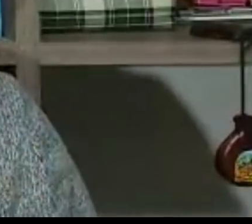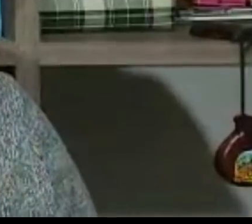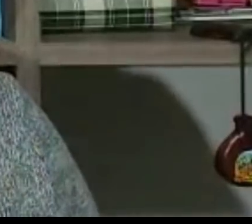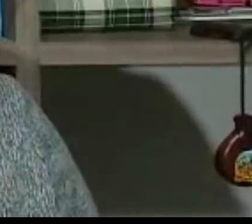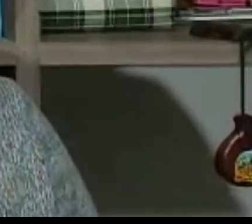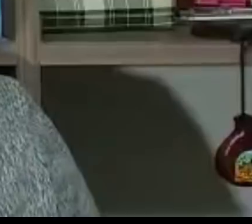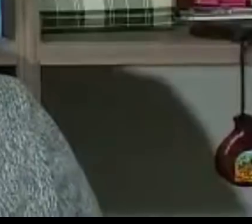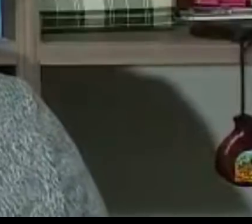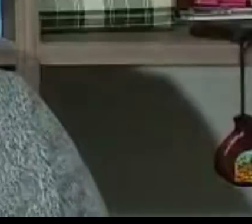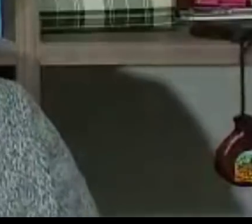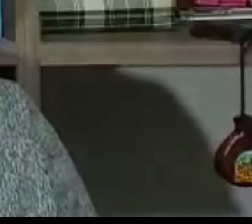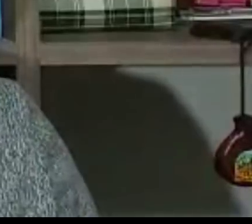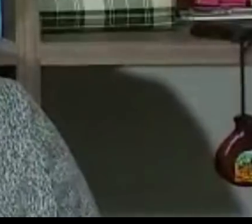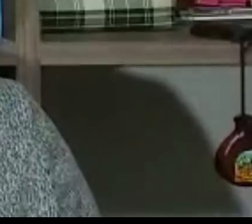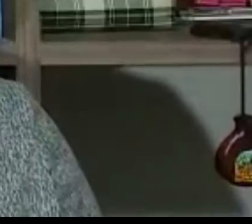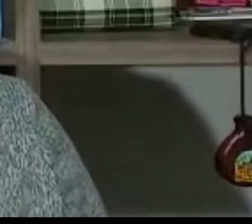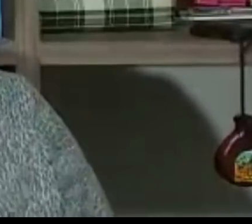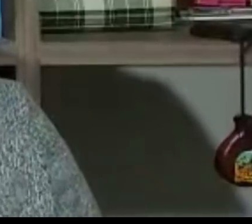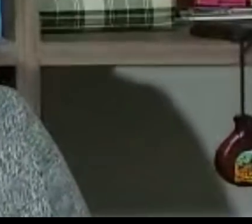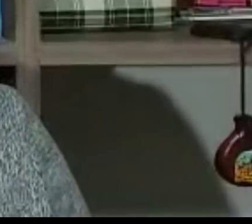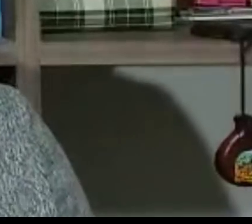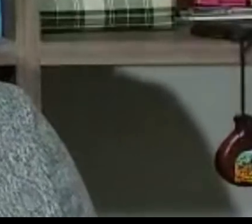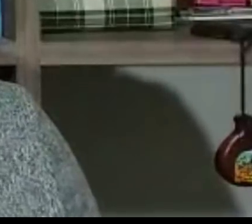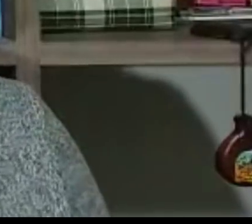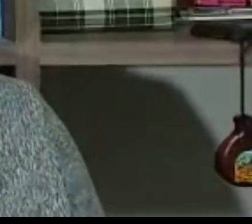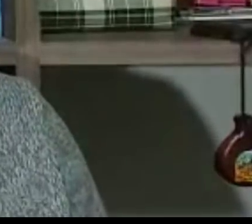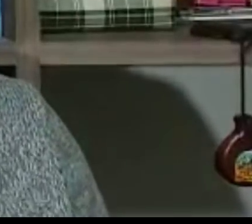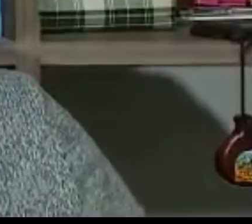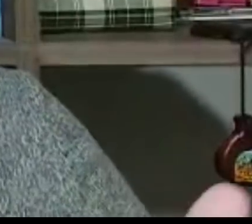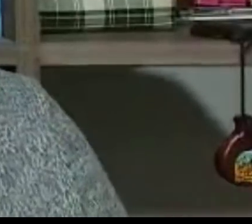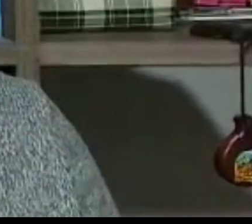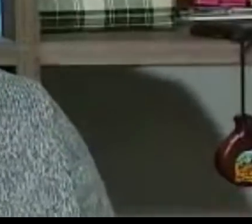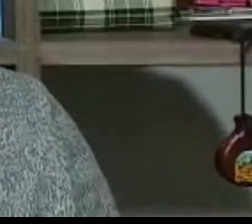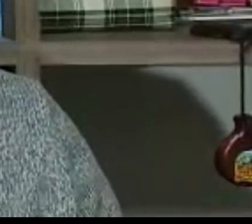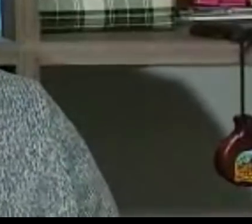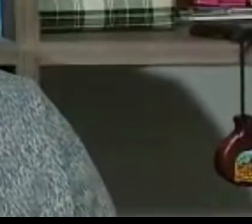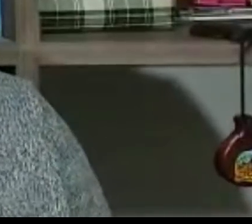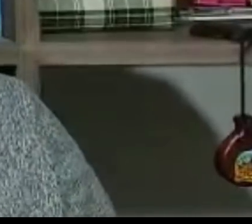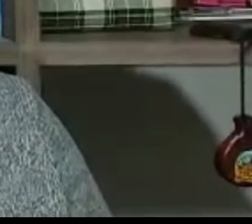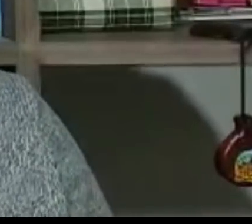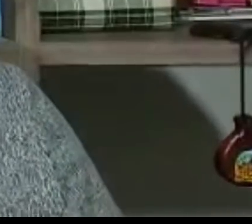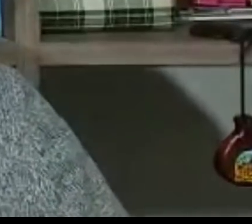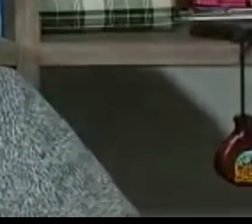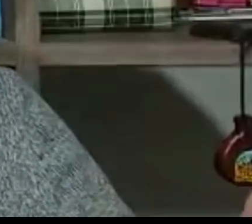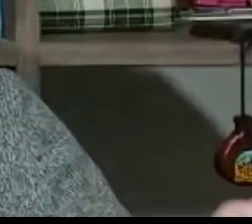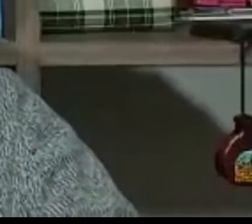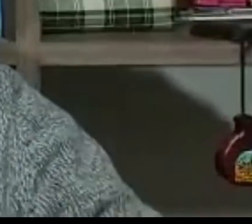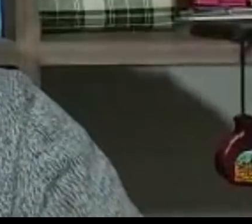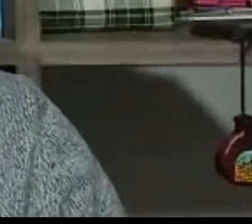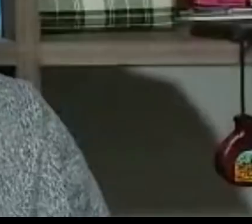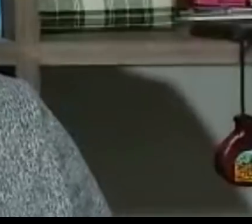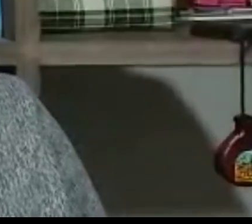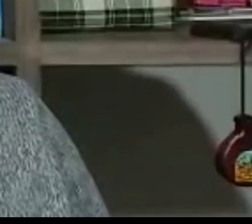pouquinho vocês vão assistir um vídeo muito lindo de milhares de pessoas, um projeto de música, um projeto de coral, com milhares de pessoas que